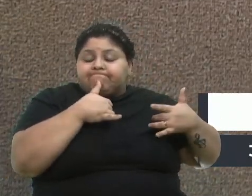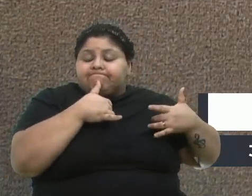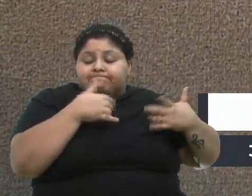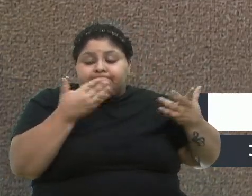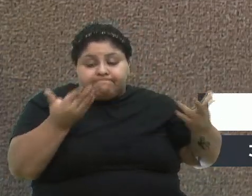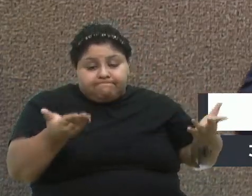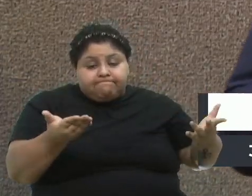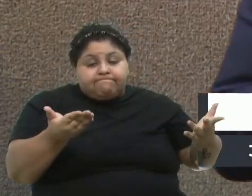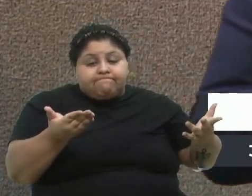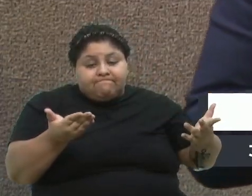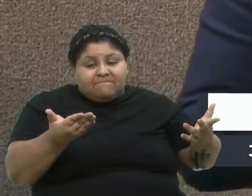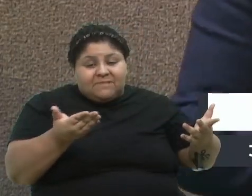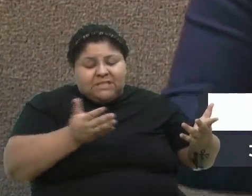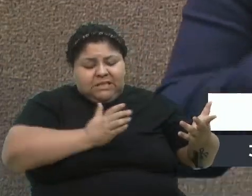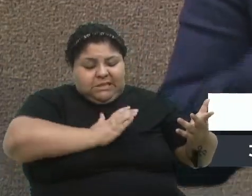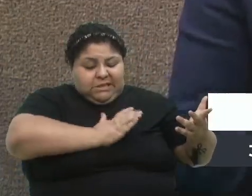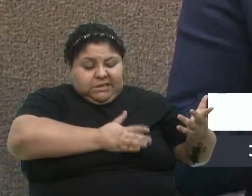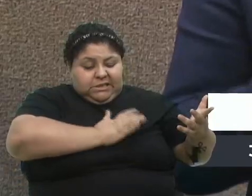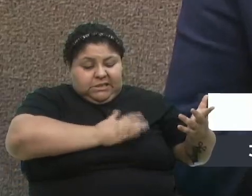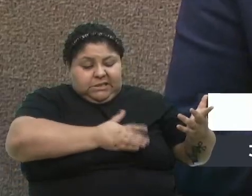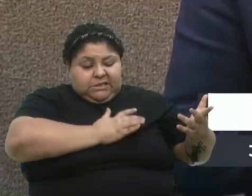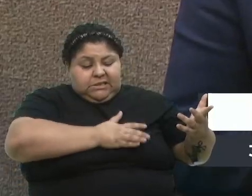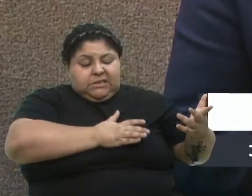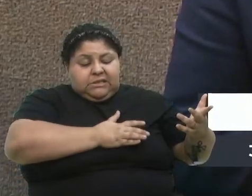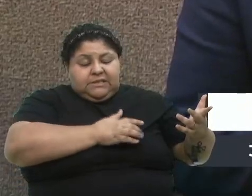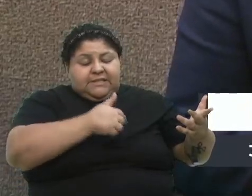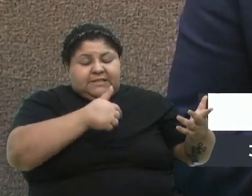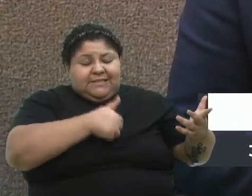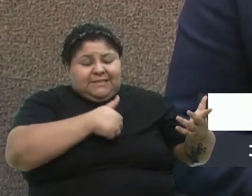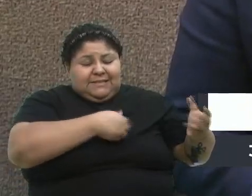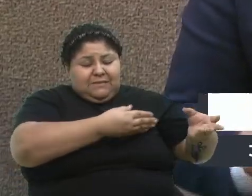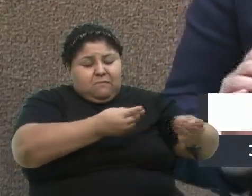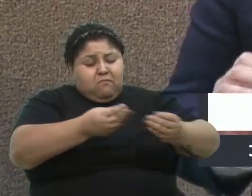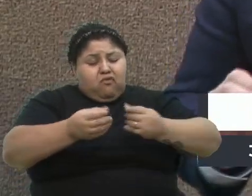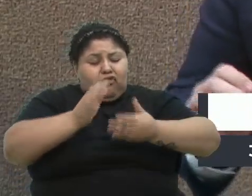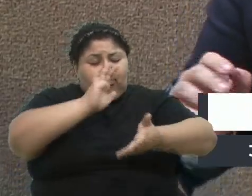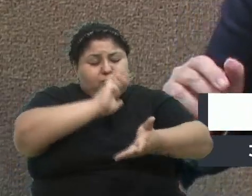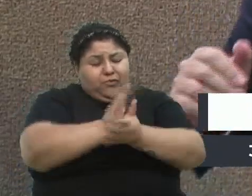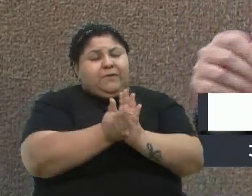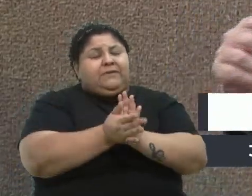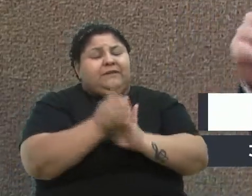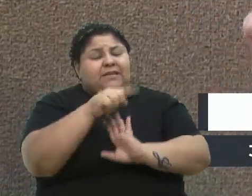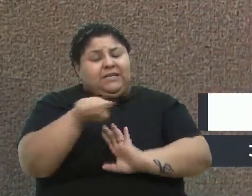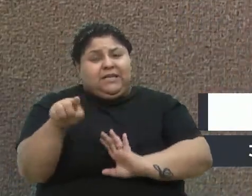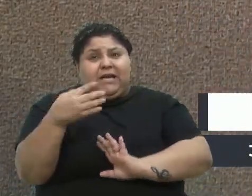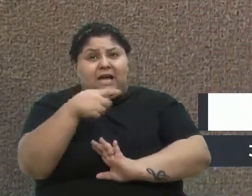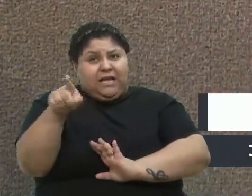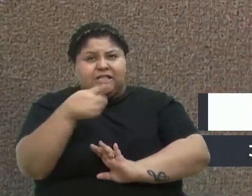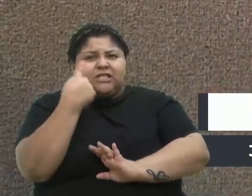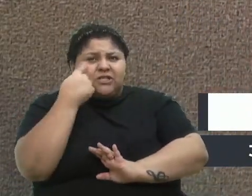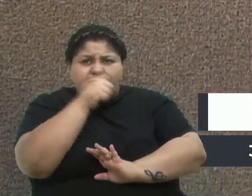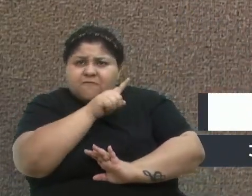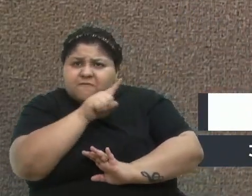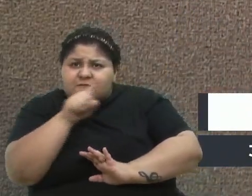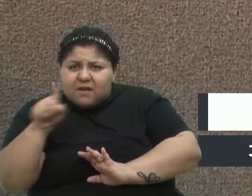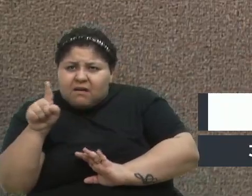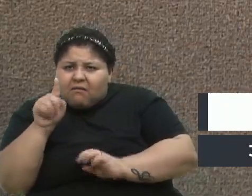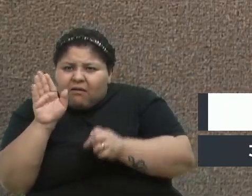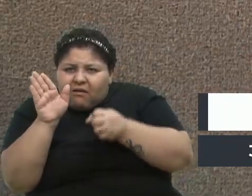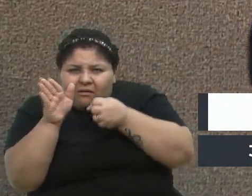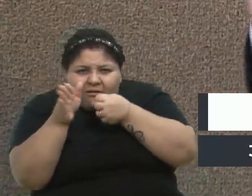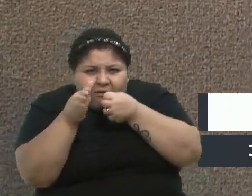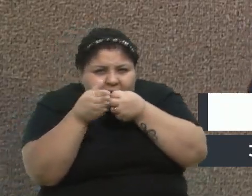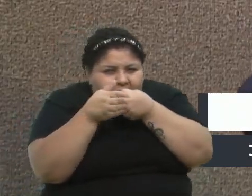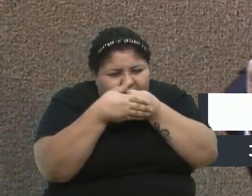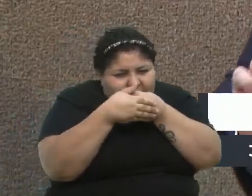no coração das pessoas, ainda há muito preconceito. E a gente vê isso de forma velada, às vezes